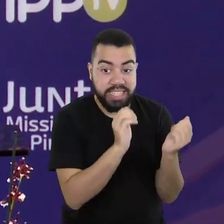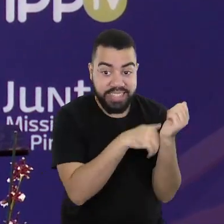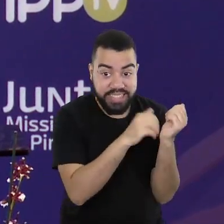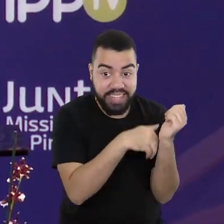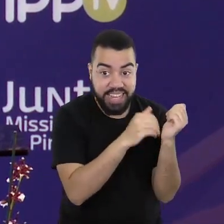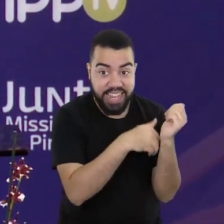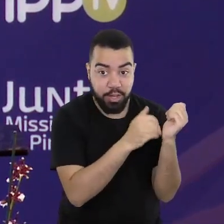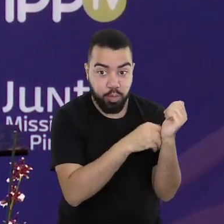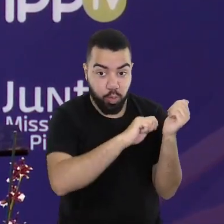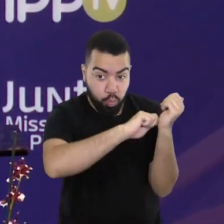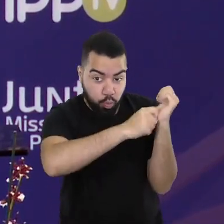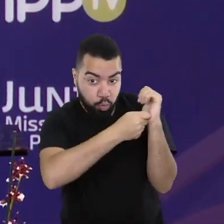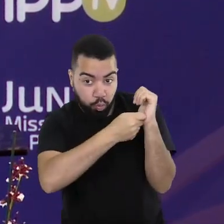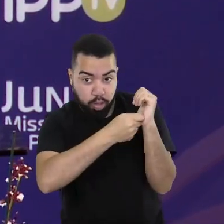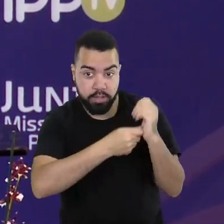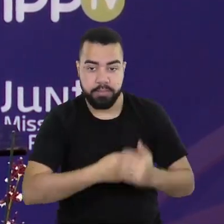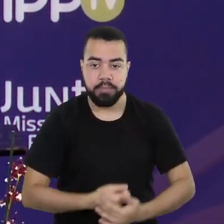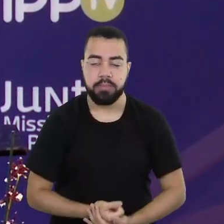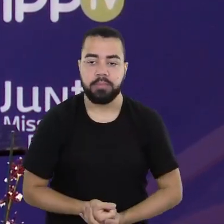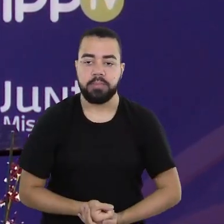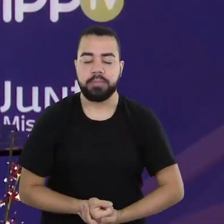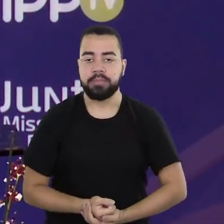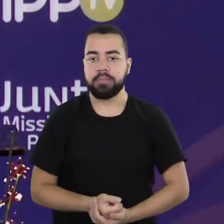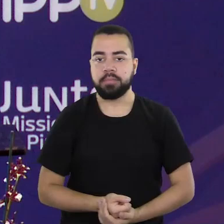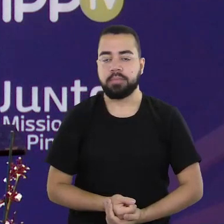E meus amados irmãos, quando a gente lê esse texto,